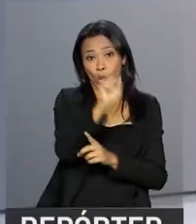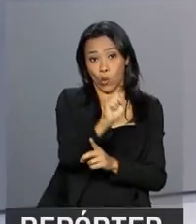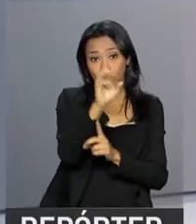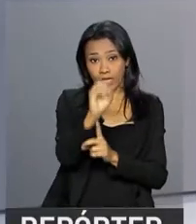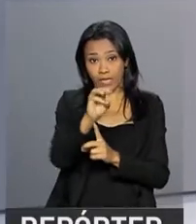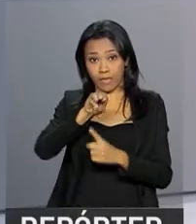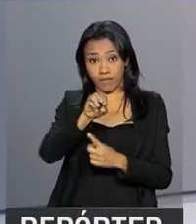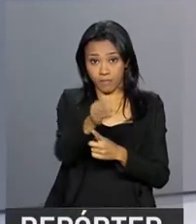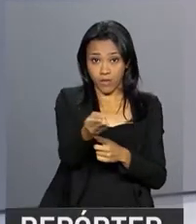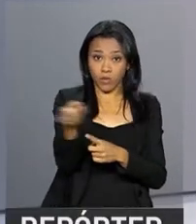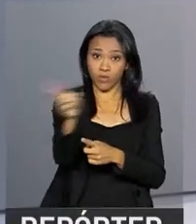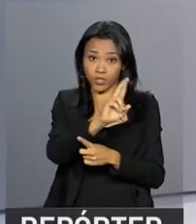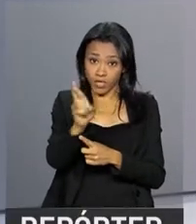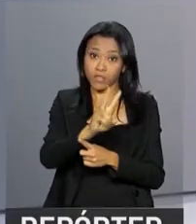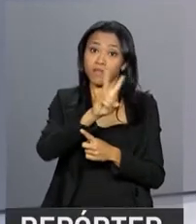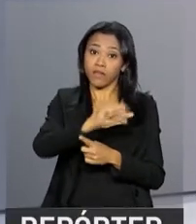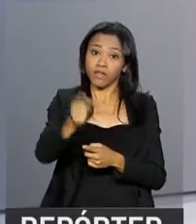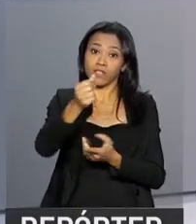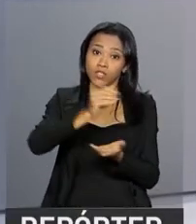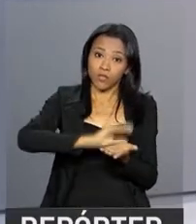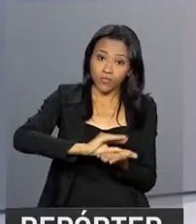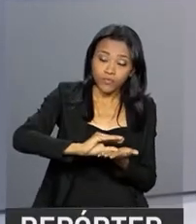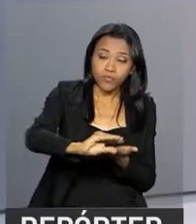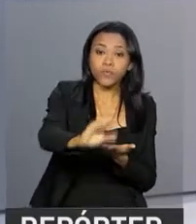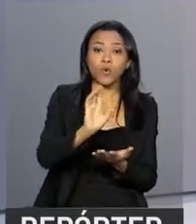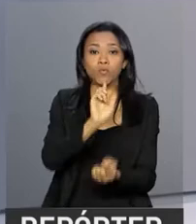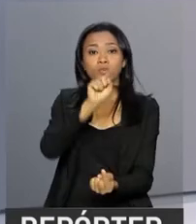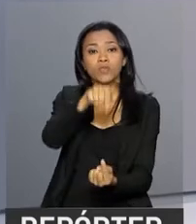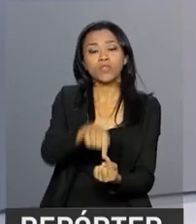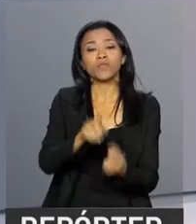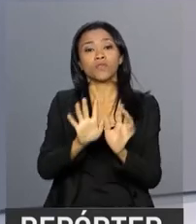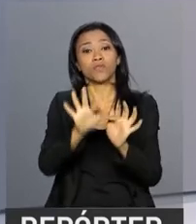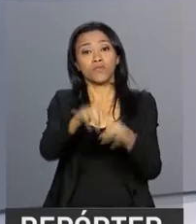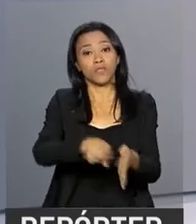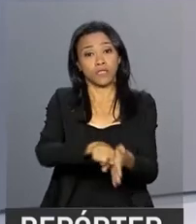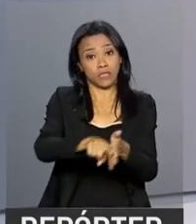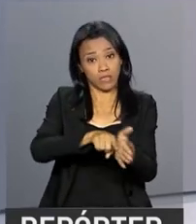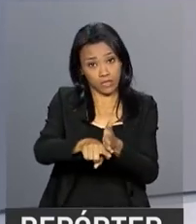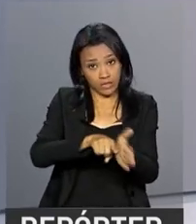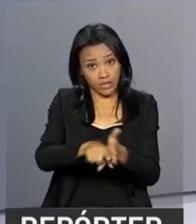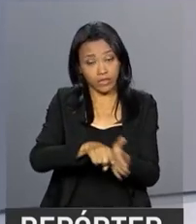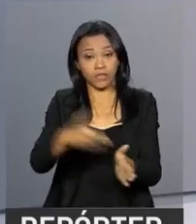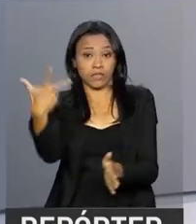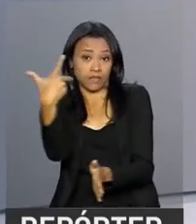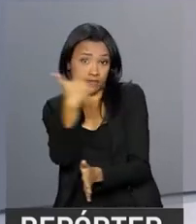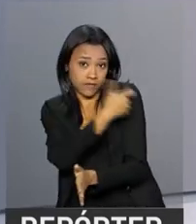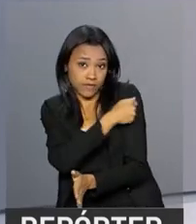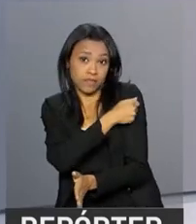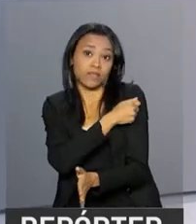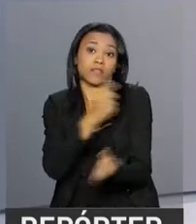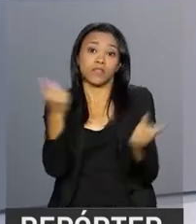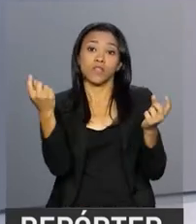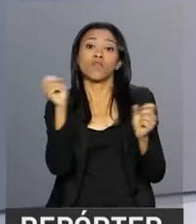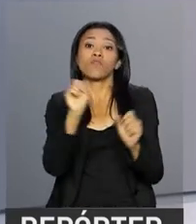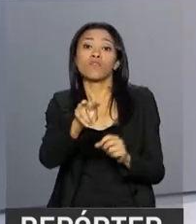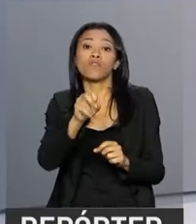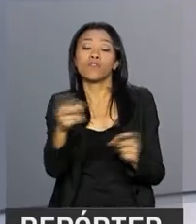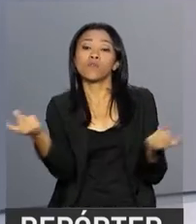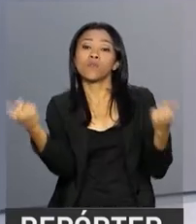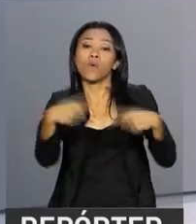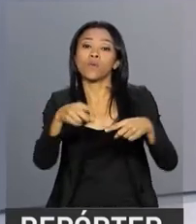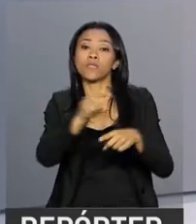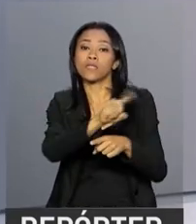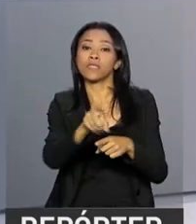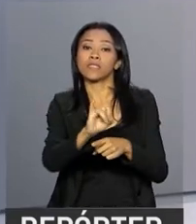milhões de reais serão investidos para finalizar as pesquisas da vacina contra o vírus da zica os estudos estão sendo feitos no pará